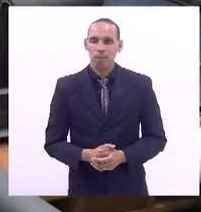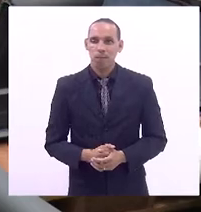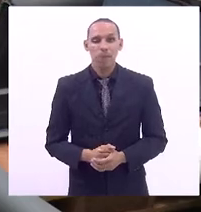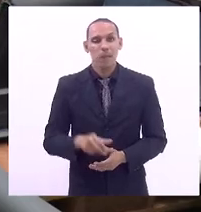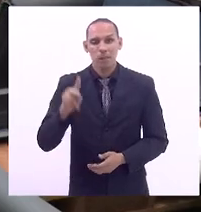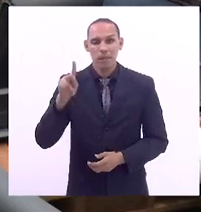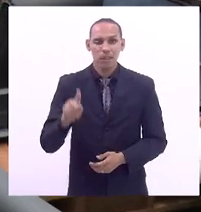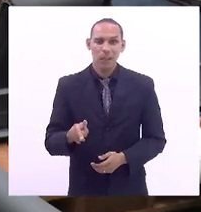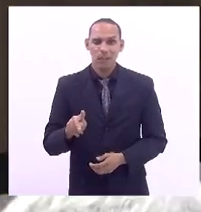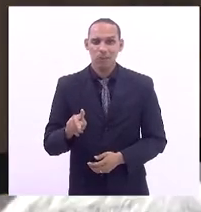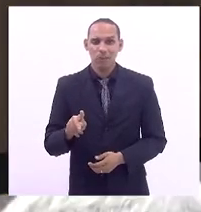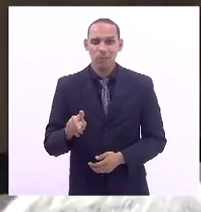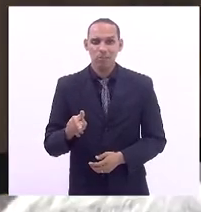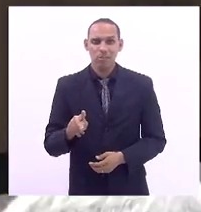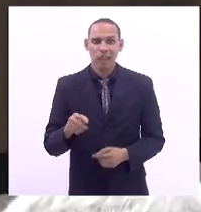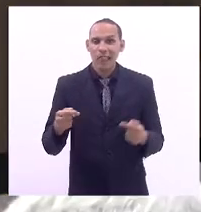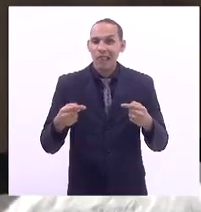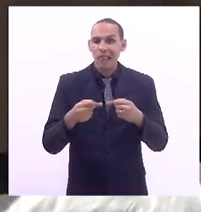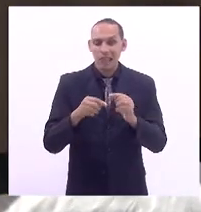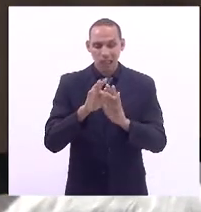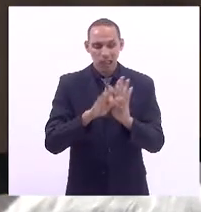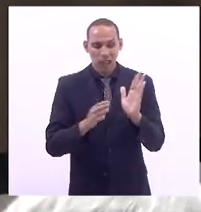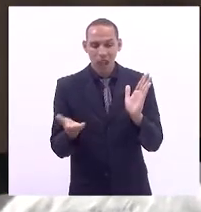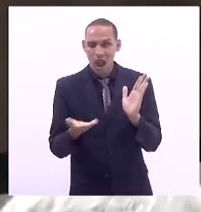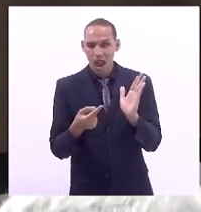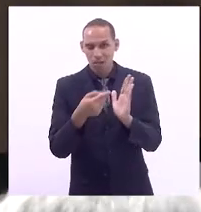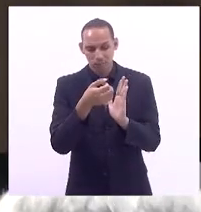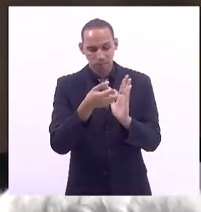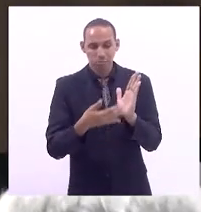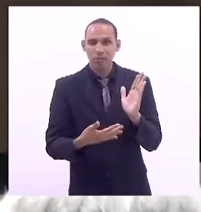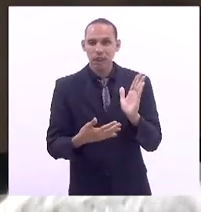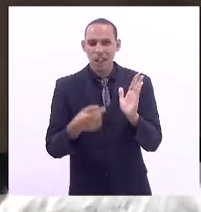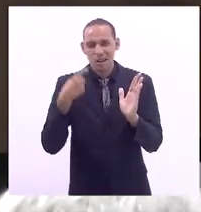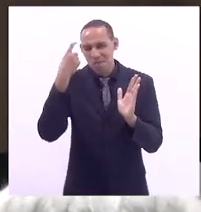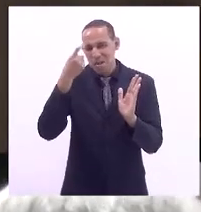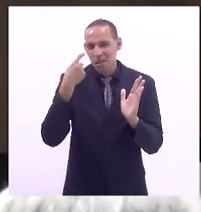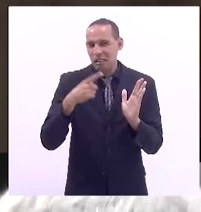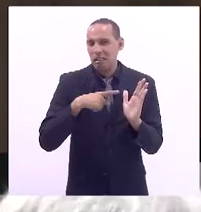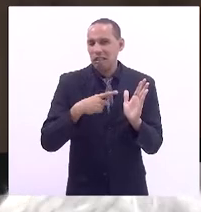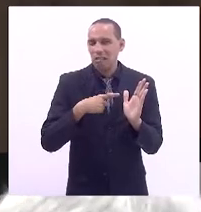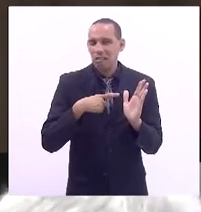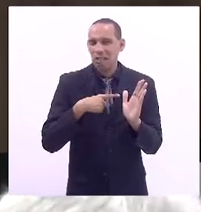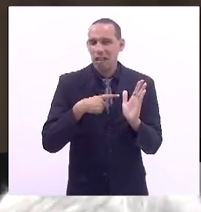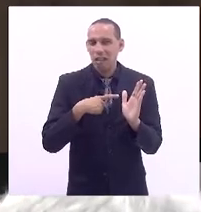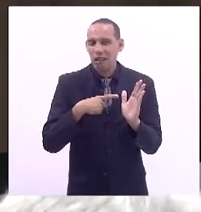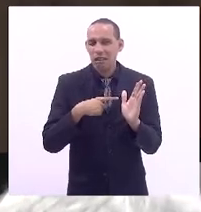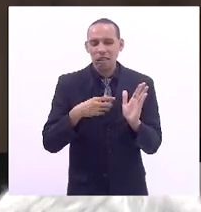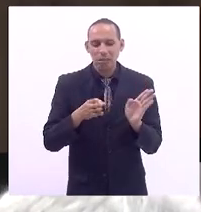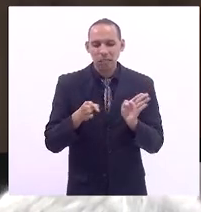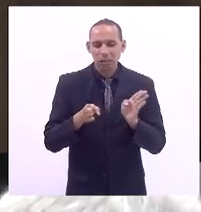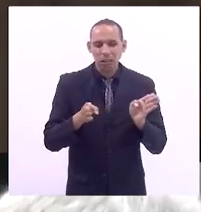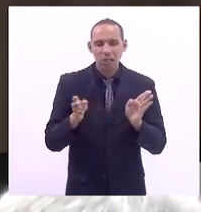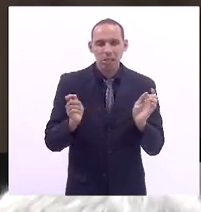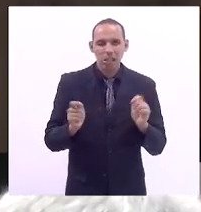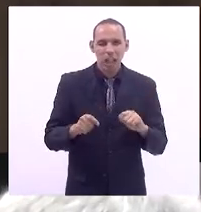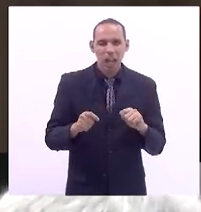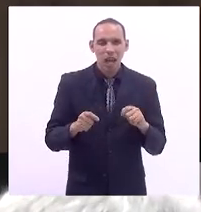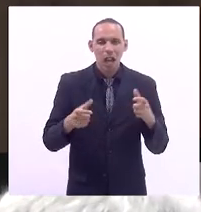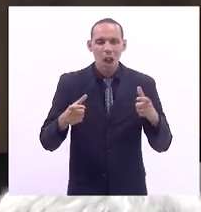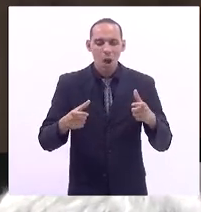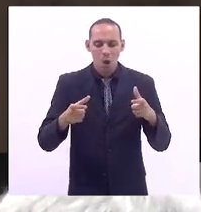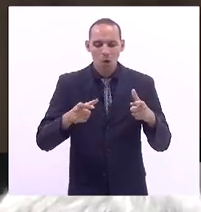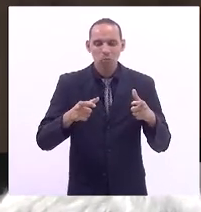o seu presidente em função do texto atual das preocupações que eu tenho sobre a viabilidade de fazer isso no